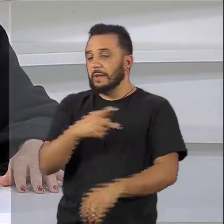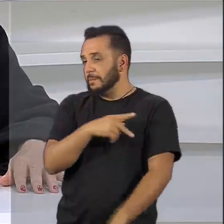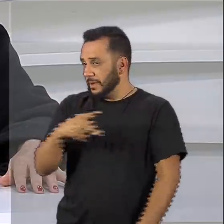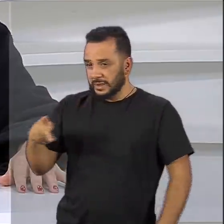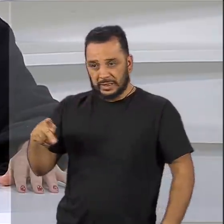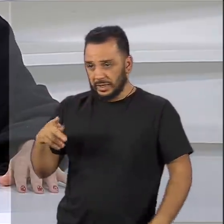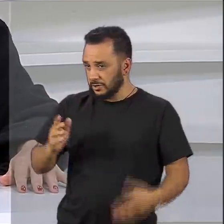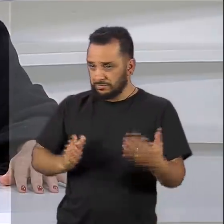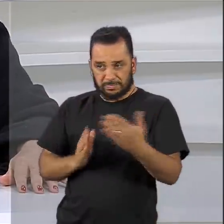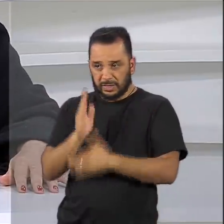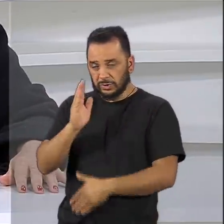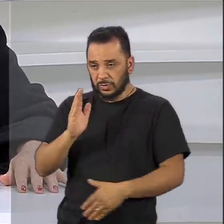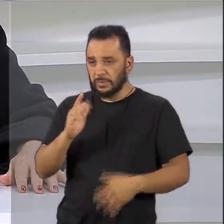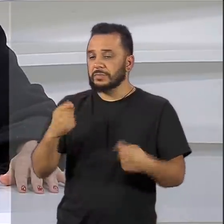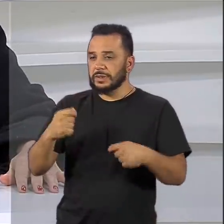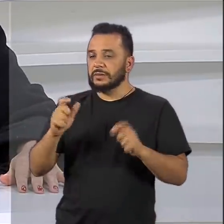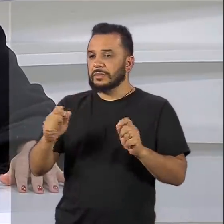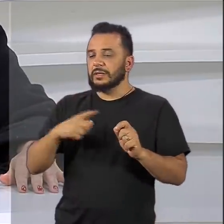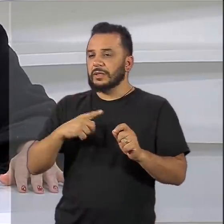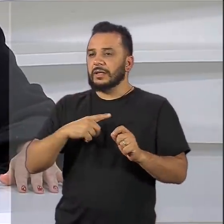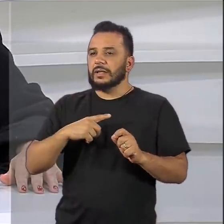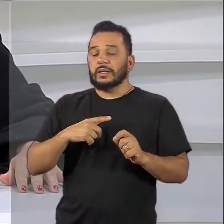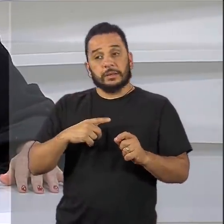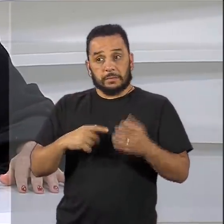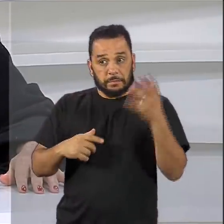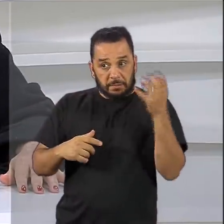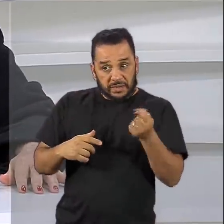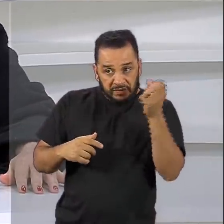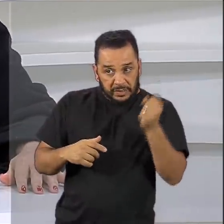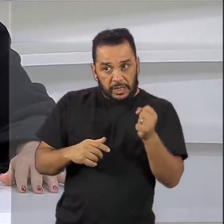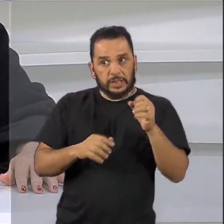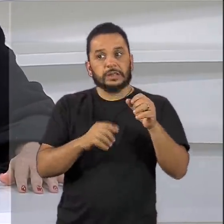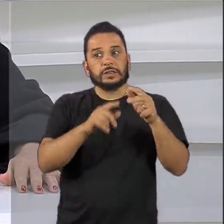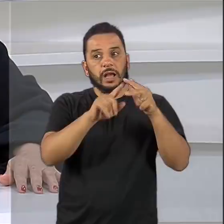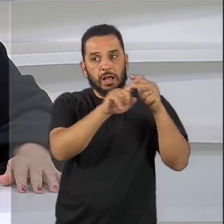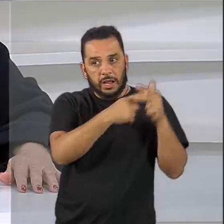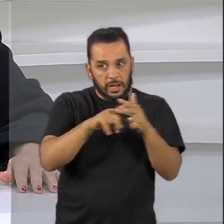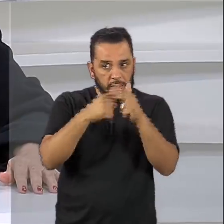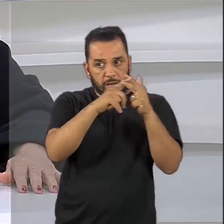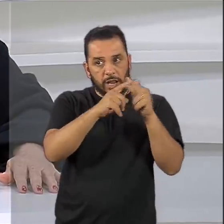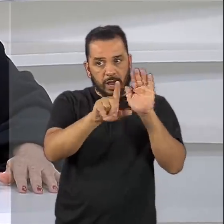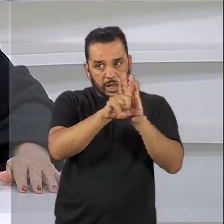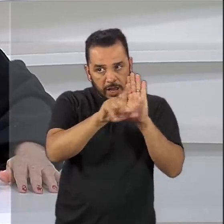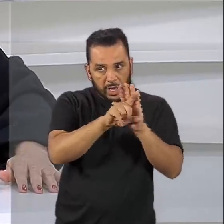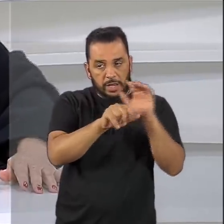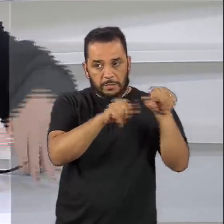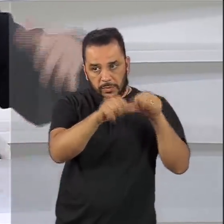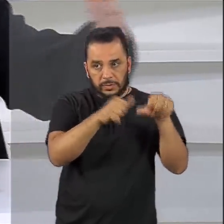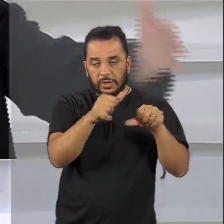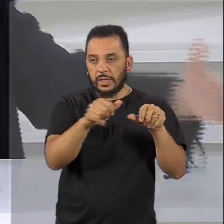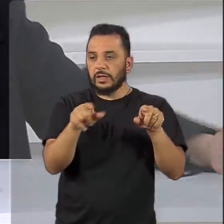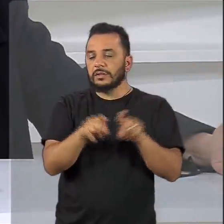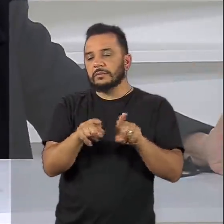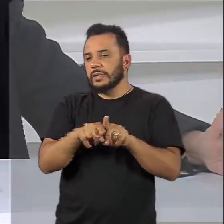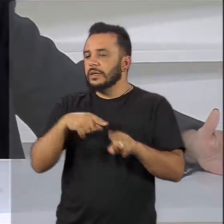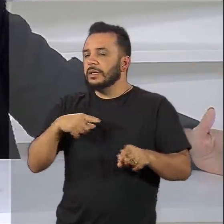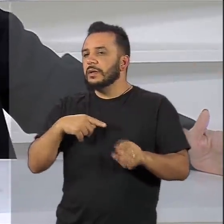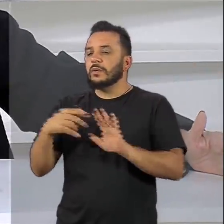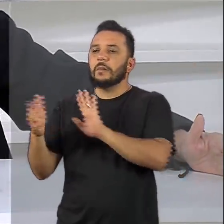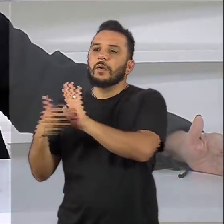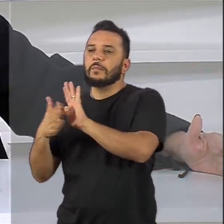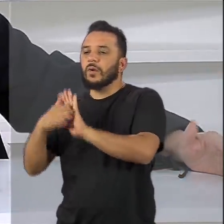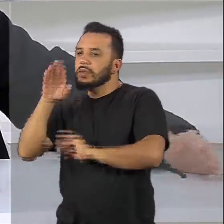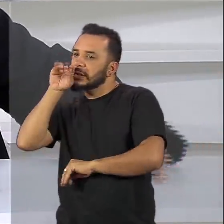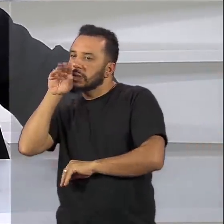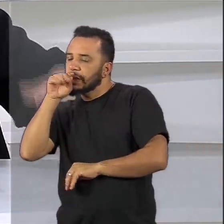da Previdência. Que reforma que eles estão prometendo? Nenhuma. Qual é a reforma? Qual é a diferença da reforma do Ciro para a do Alckmin, para a